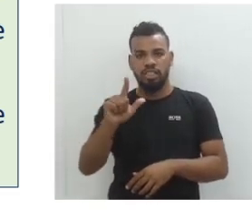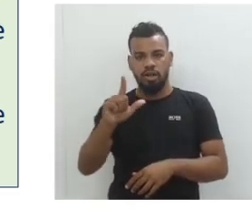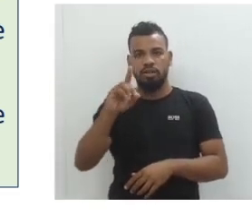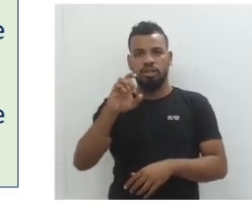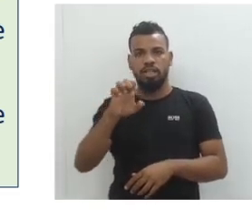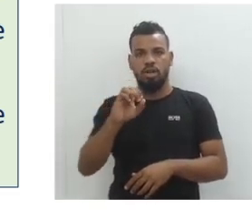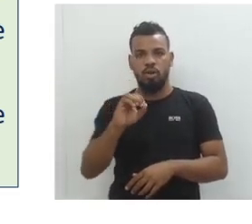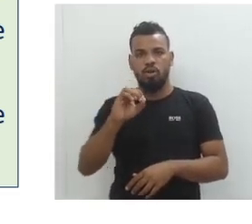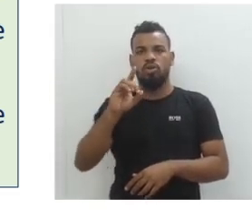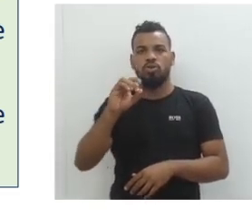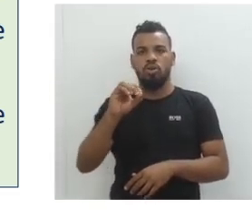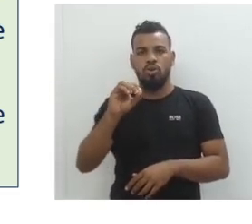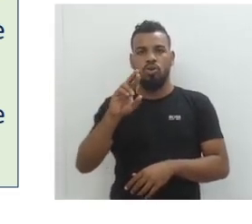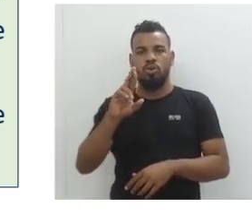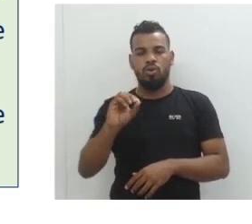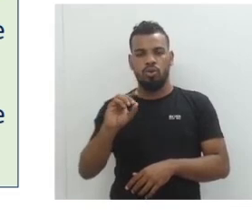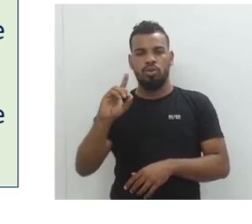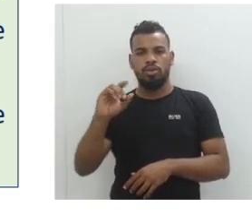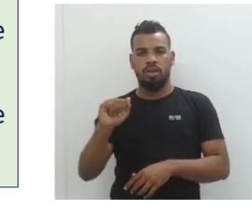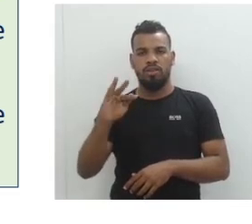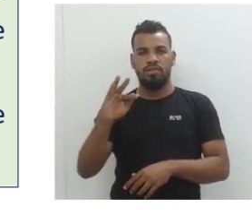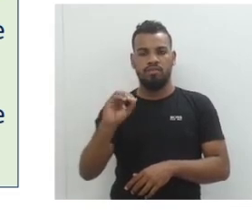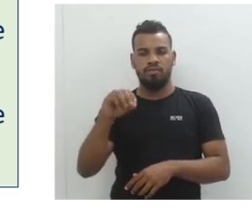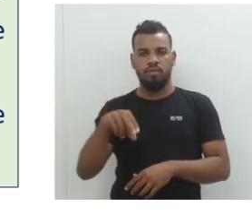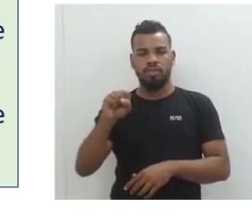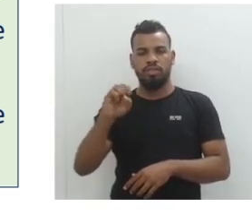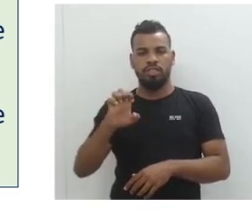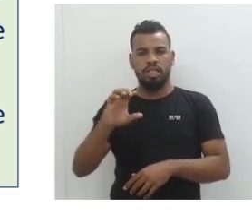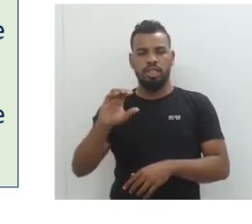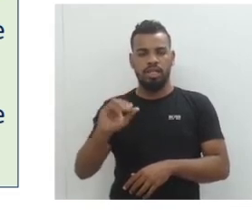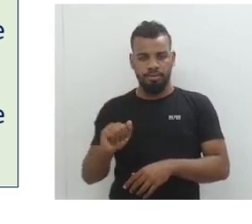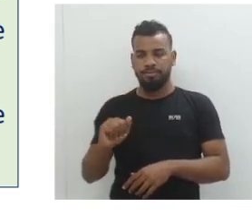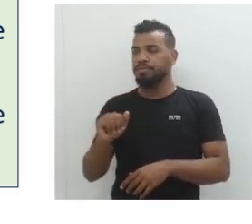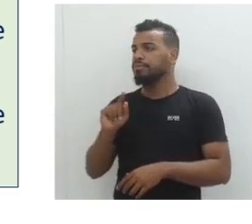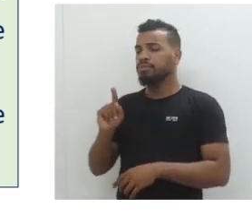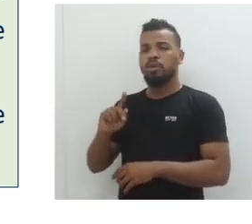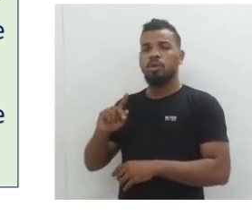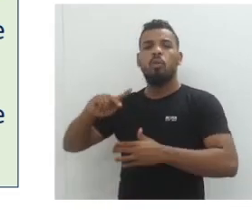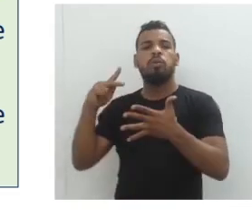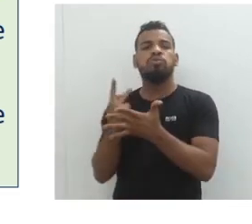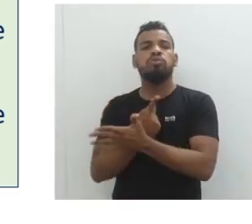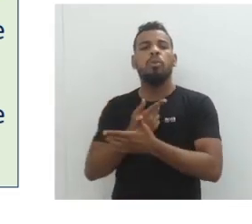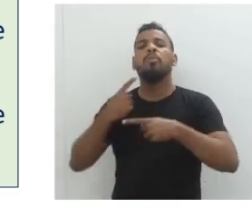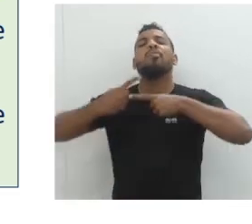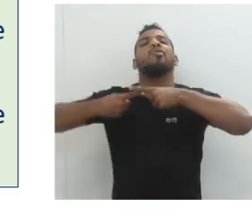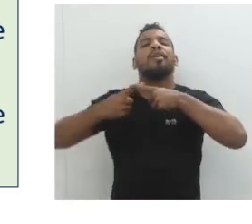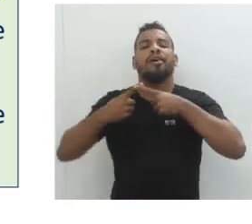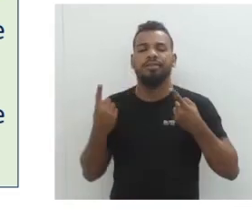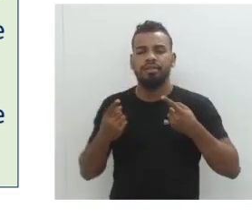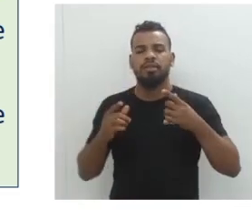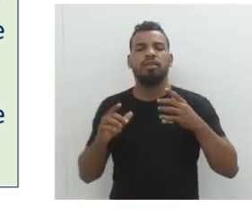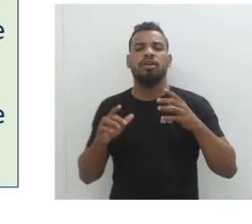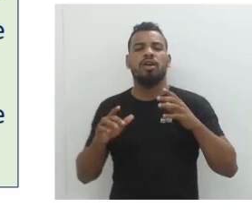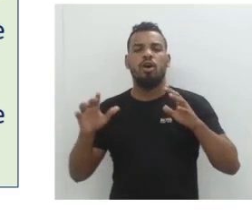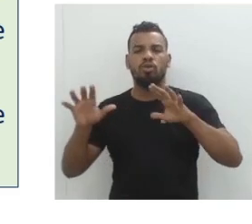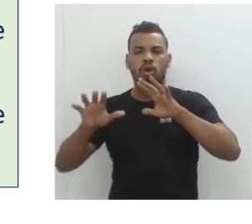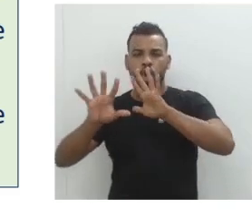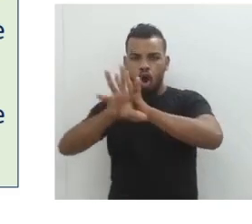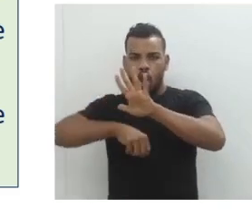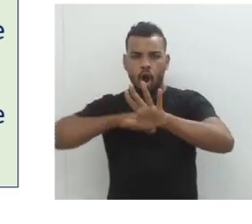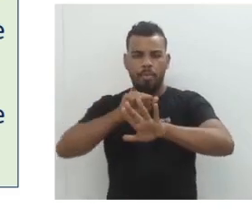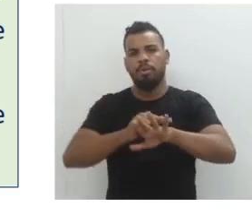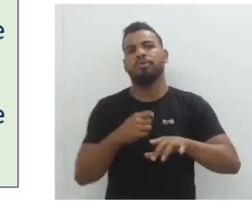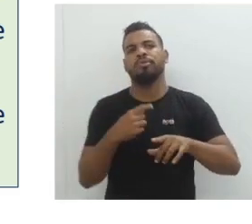Algumas causas desse golpe foram a insatisfação dos militares, da